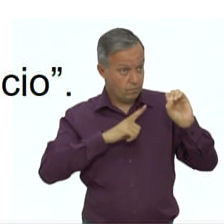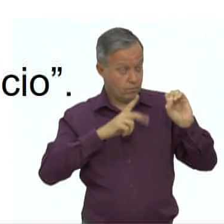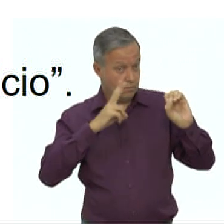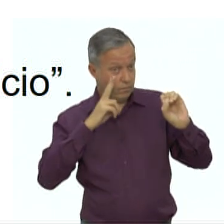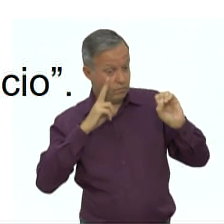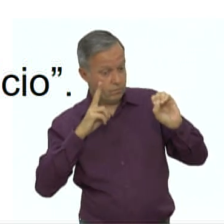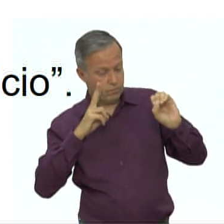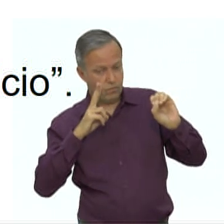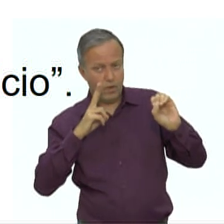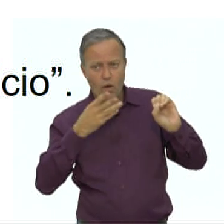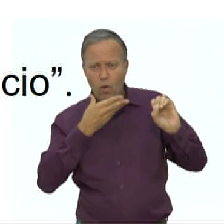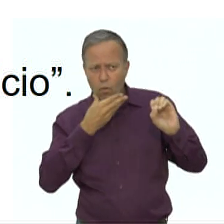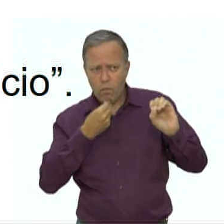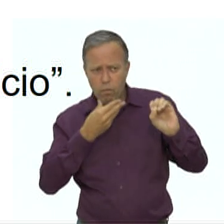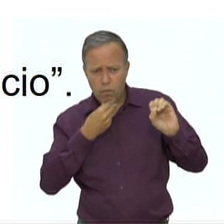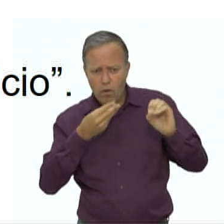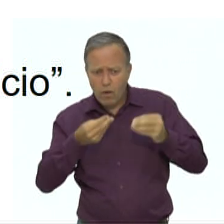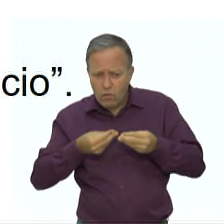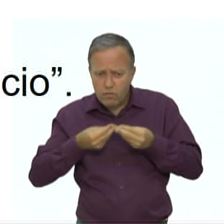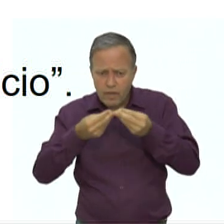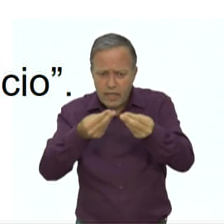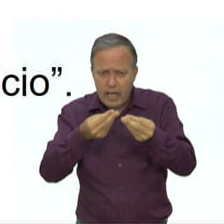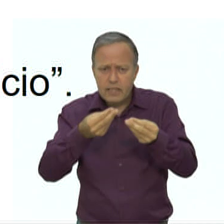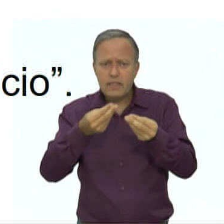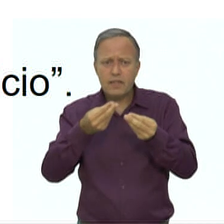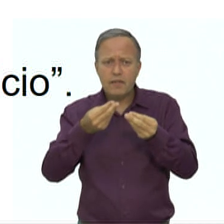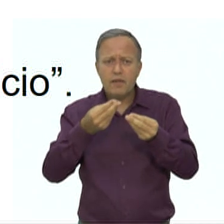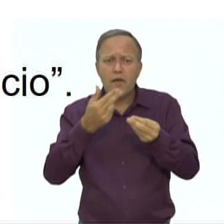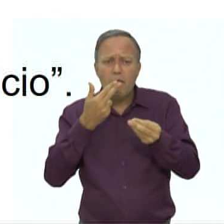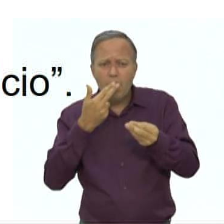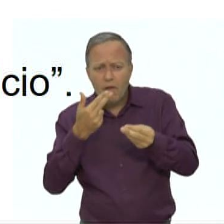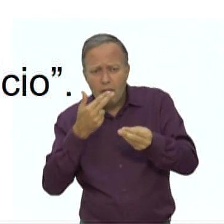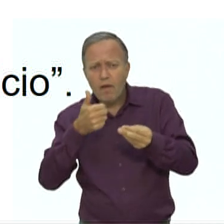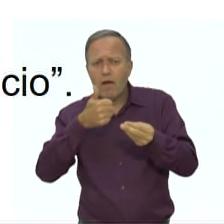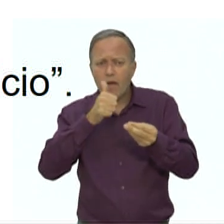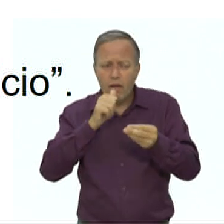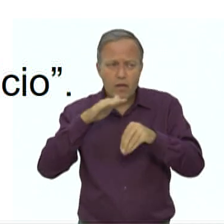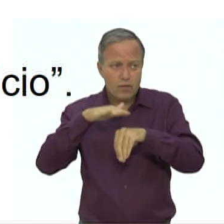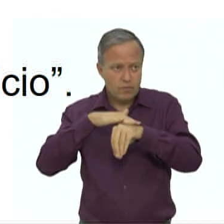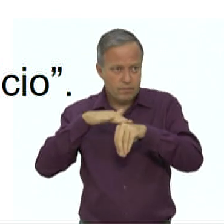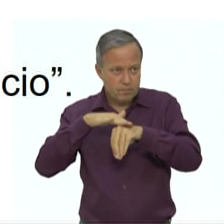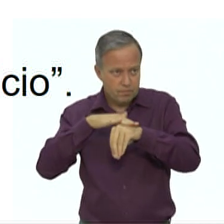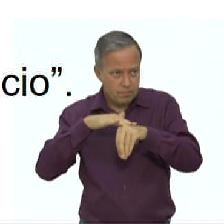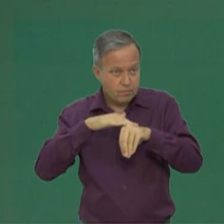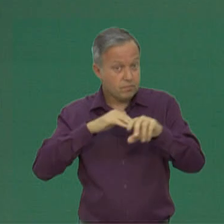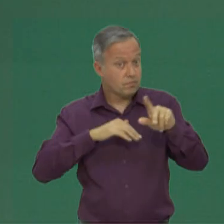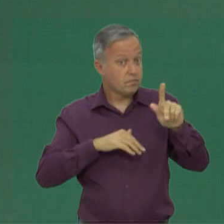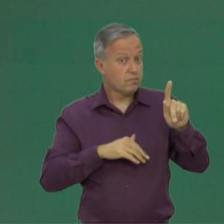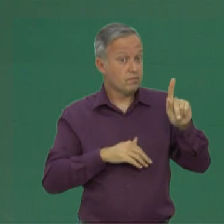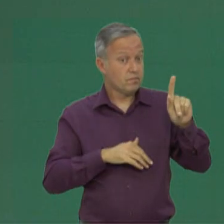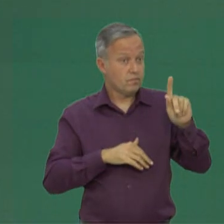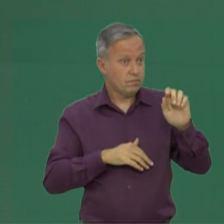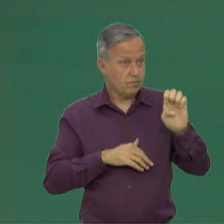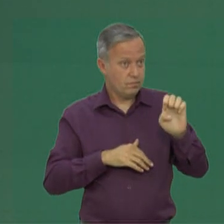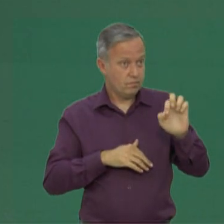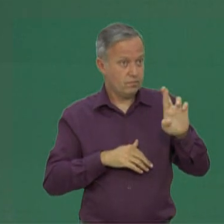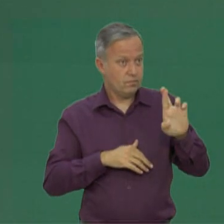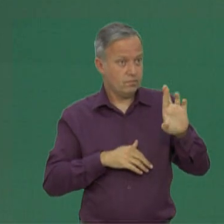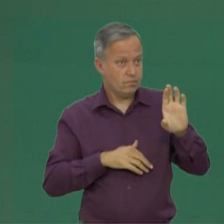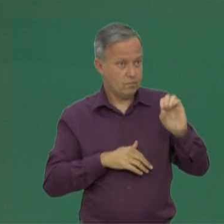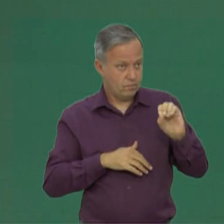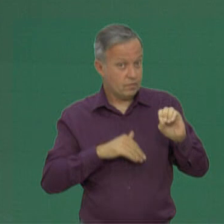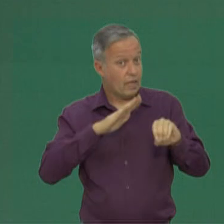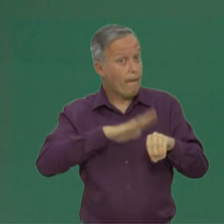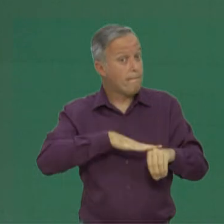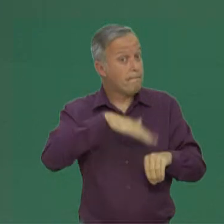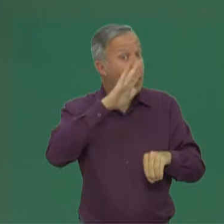suíço oferece cigarrillos, galletitas e conversación. Pero, no sentido de